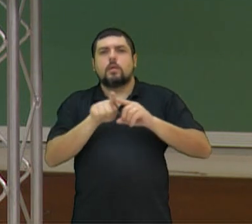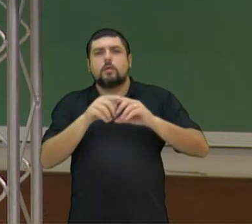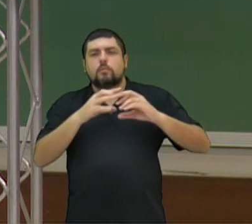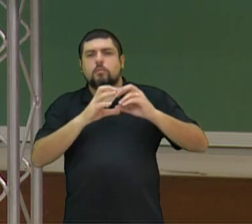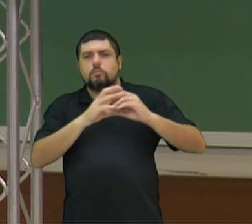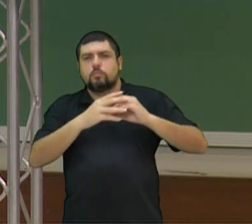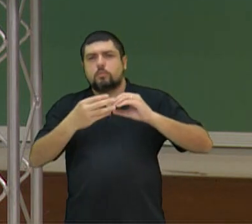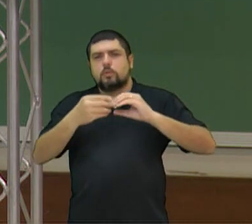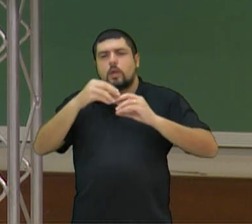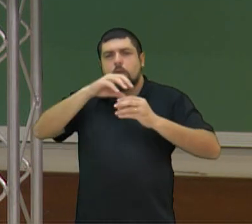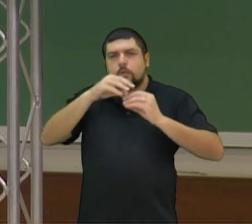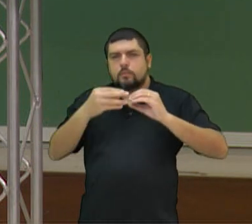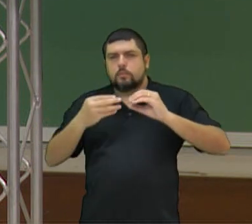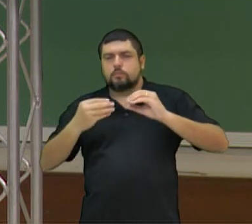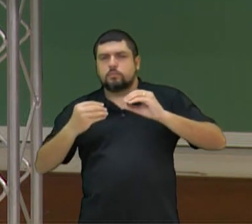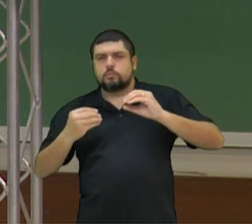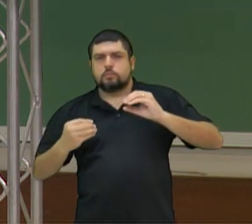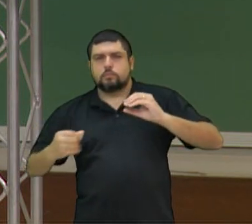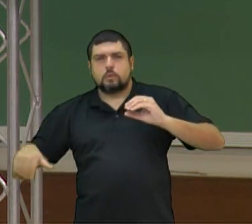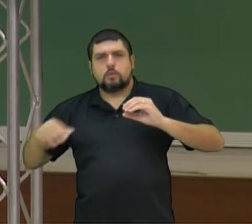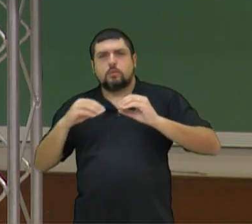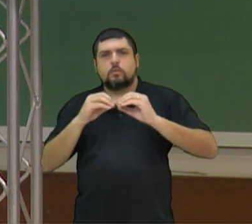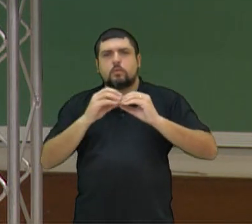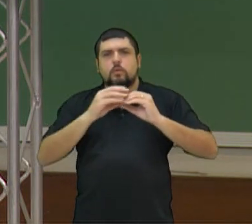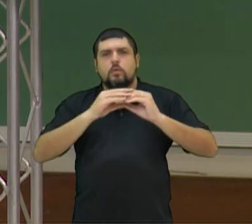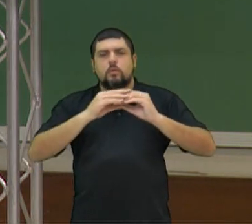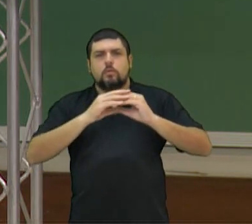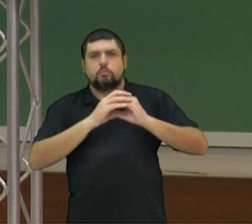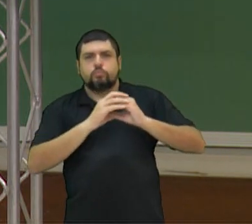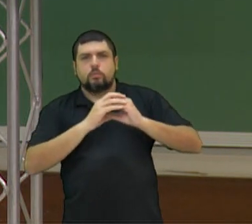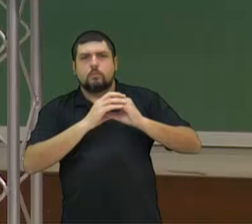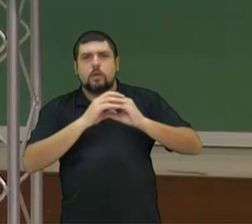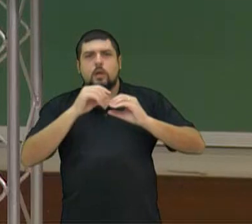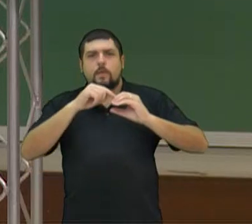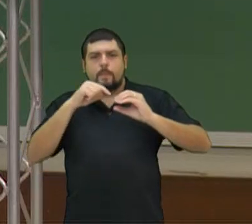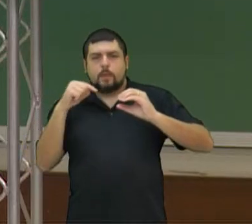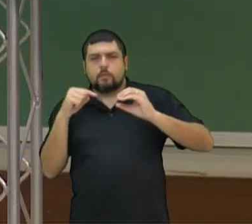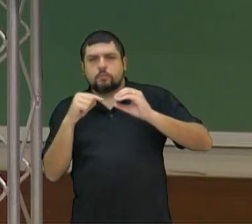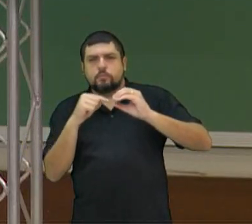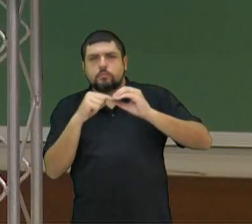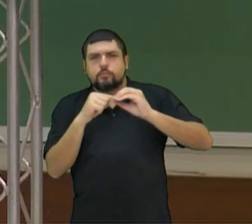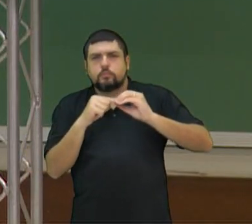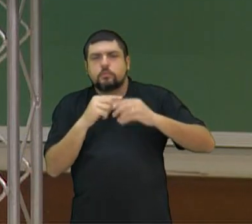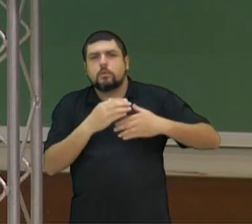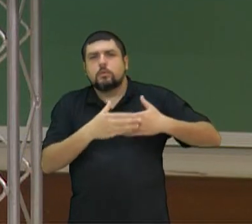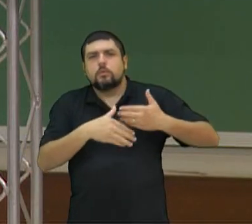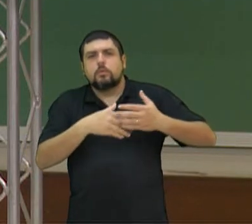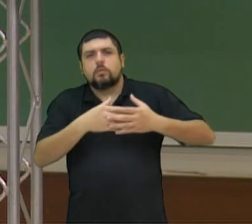todo o citoplasma, ou seja, o vitelo, se concentre apenas numa célula que constituirá um embrião.